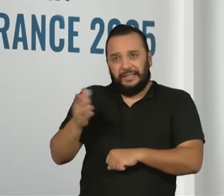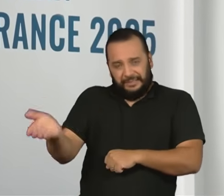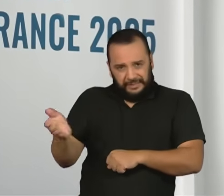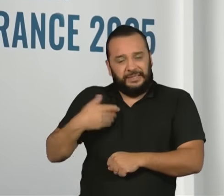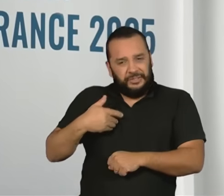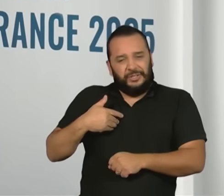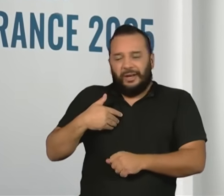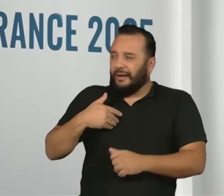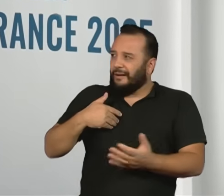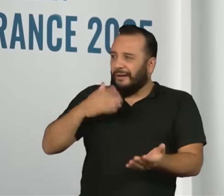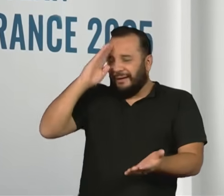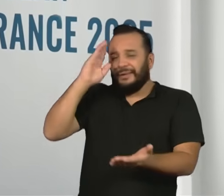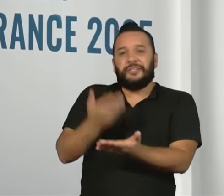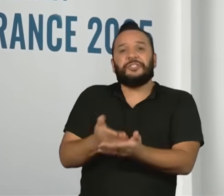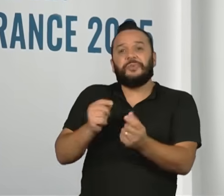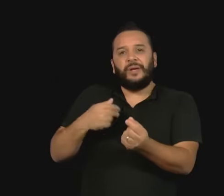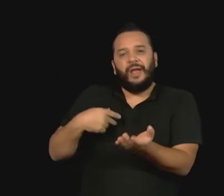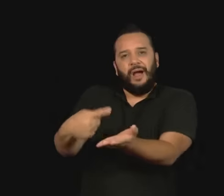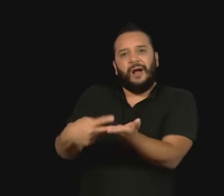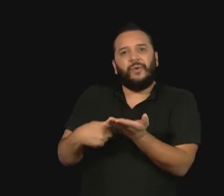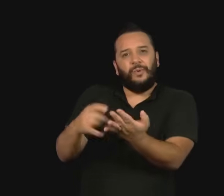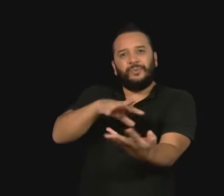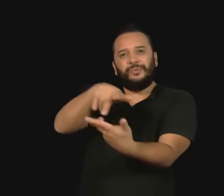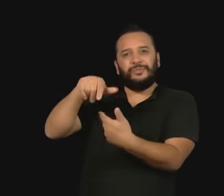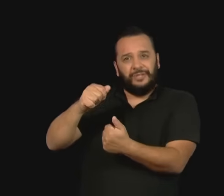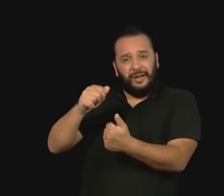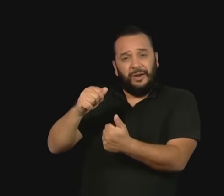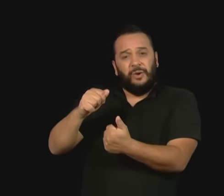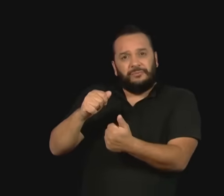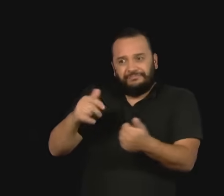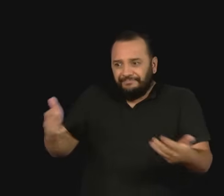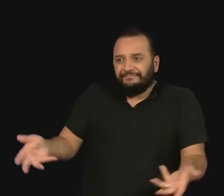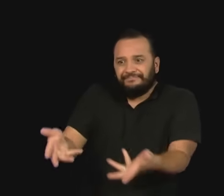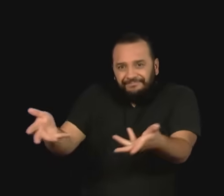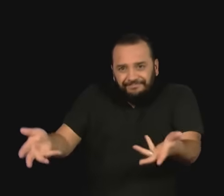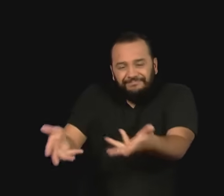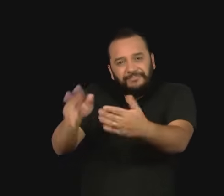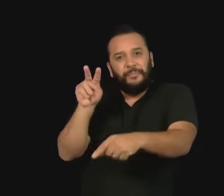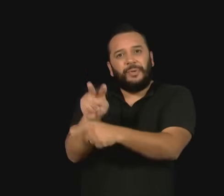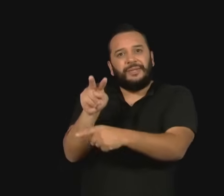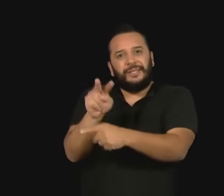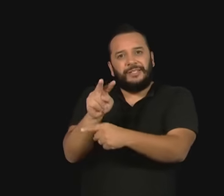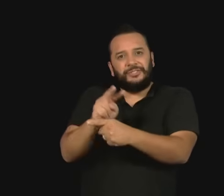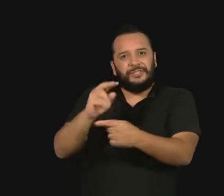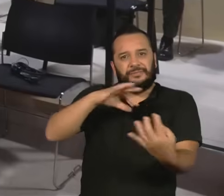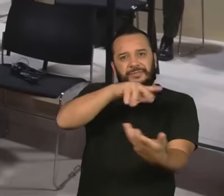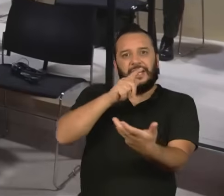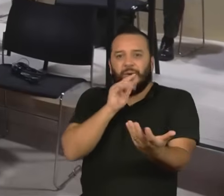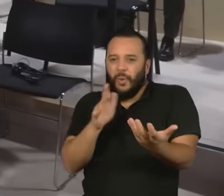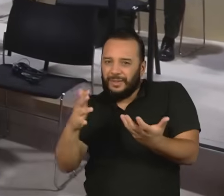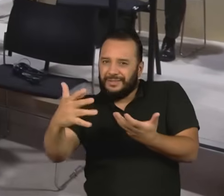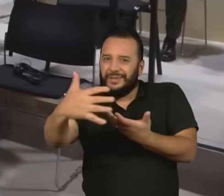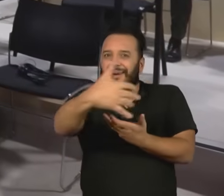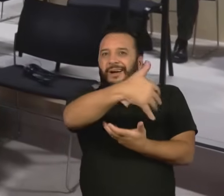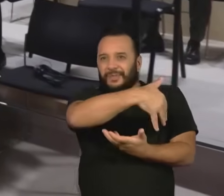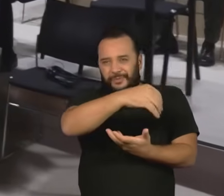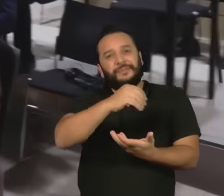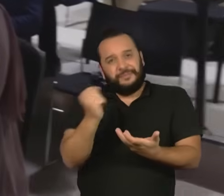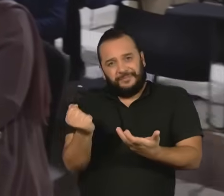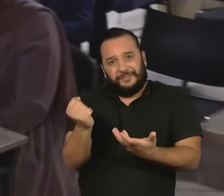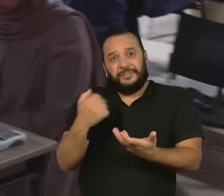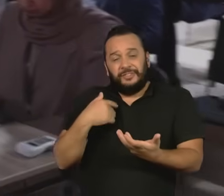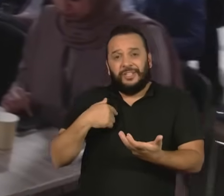relação à entrada em vigor do Acordo Mundial para fortalecer a proteção em águas internacionais, situadas a partir